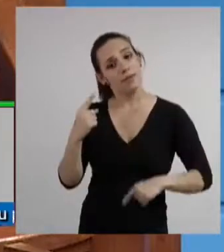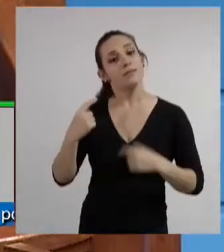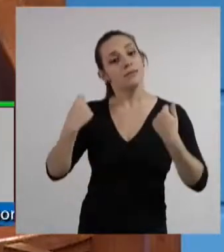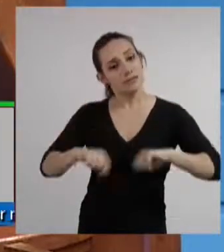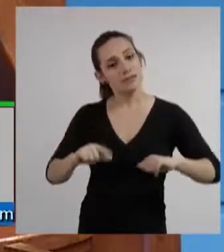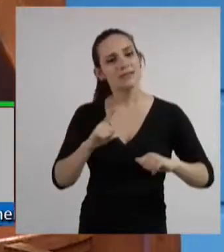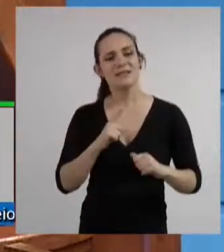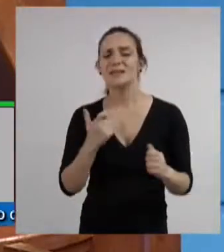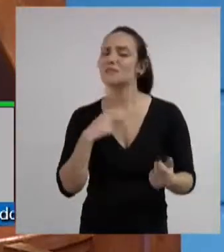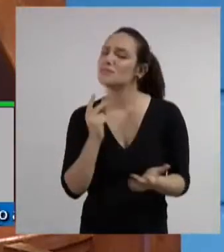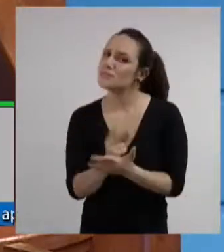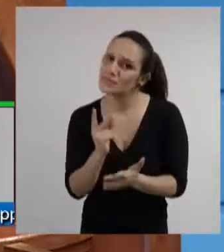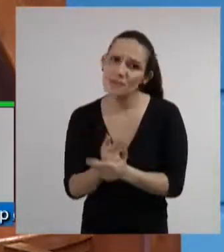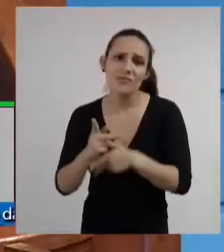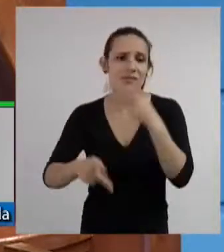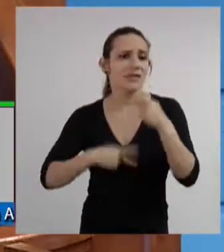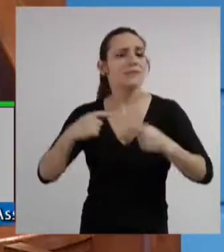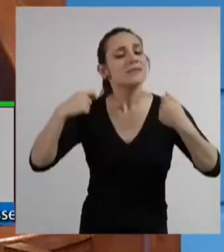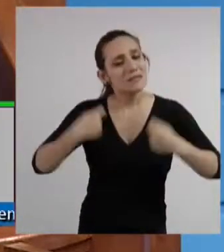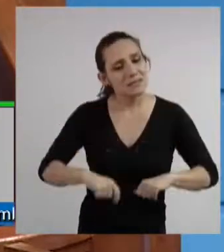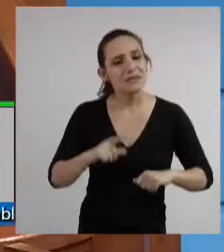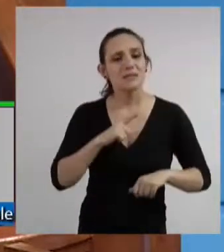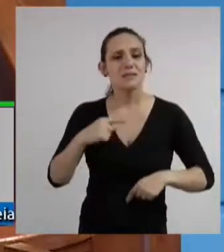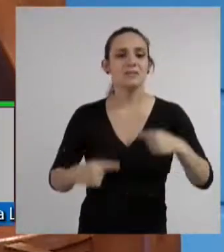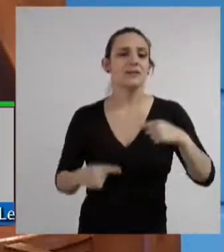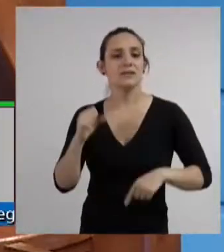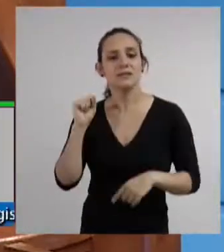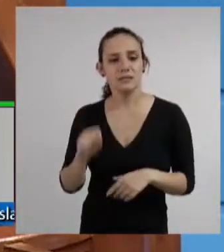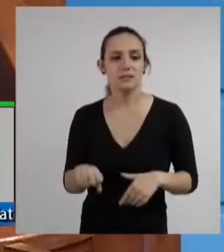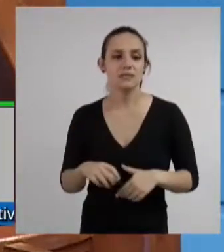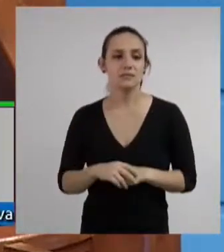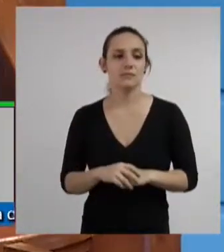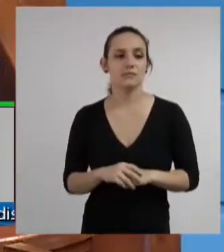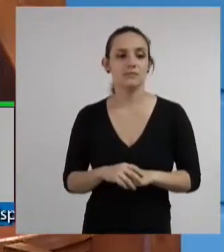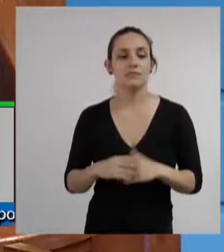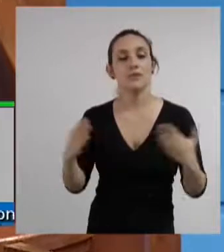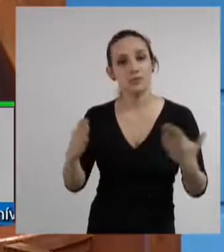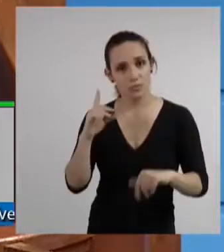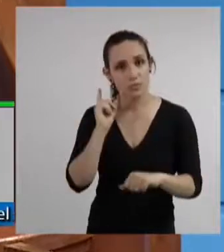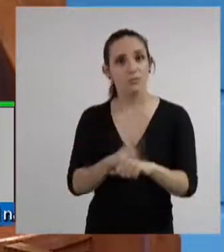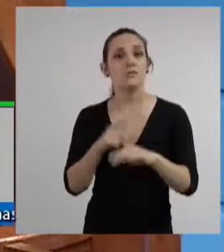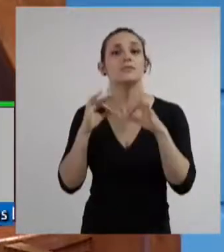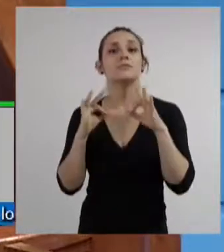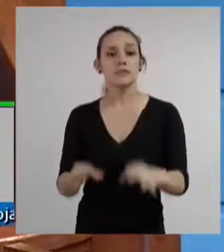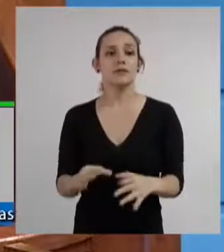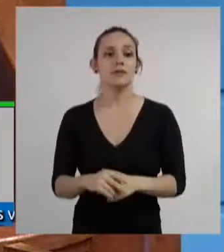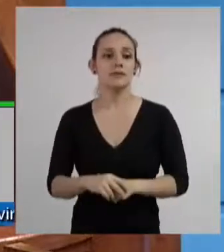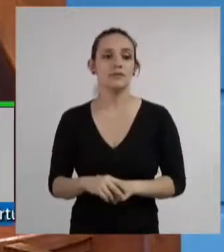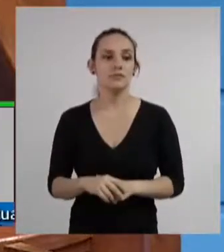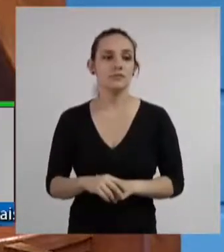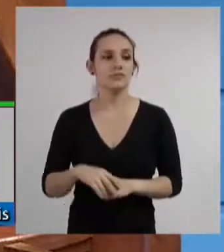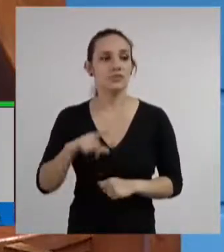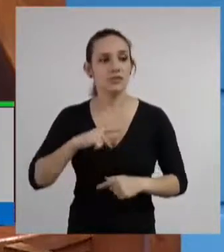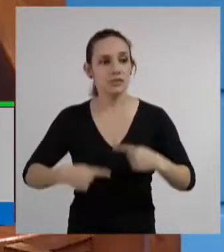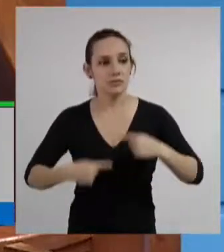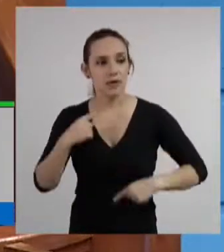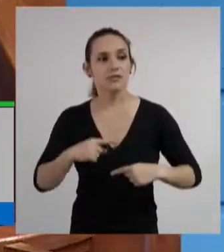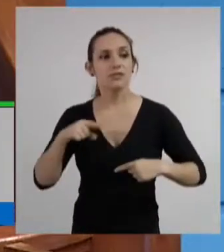sempre tentou fazer aqui nesta casa. Então, esse é o momento certo, né, de fazer o